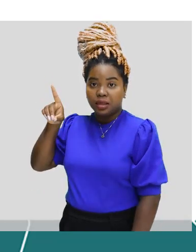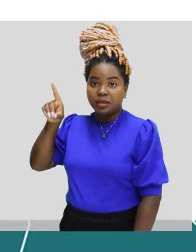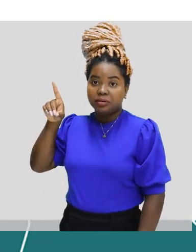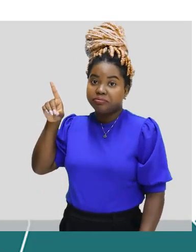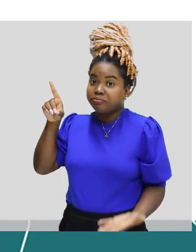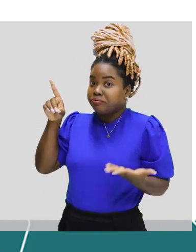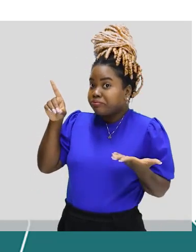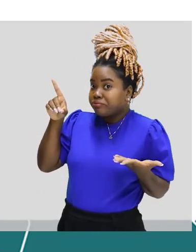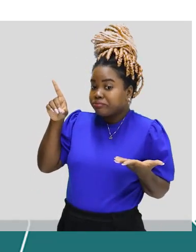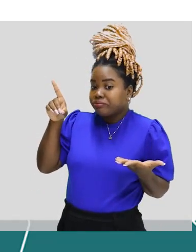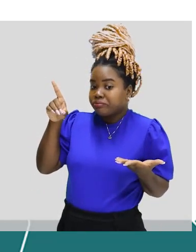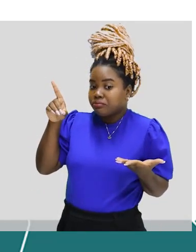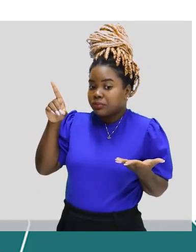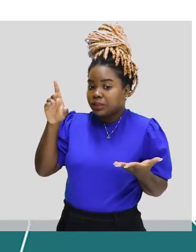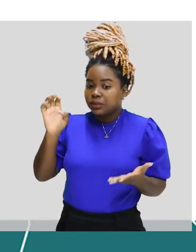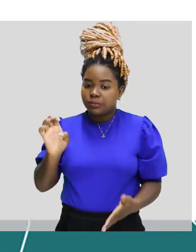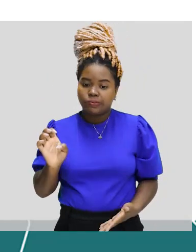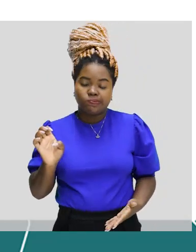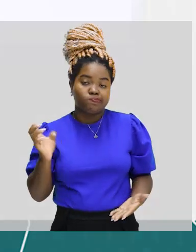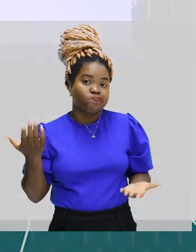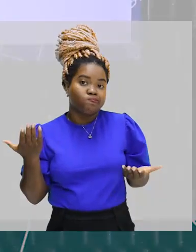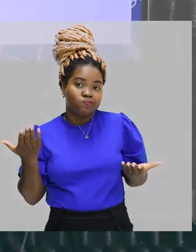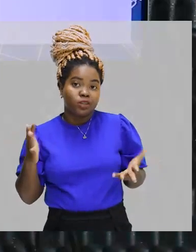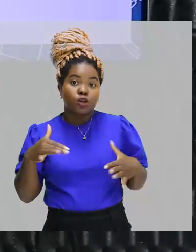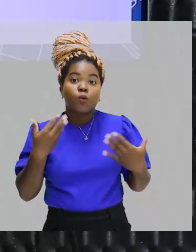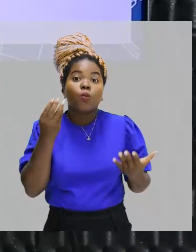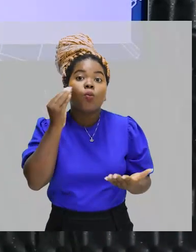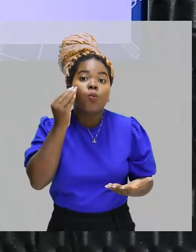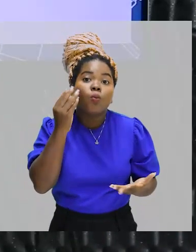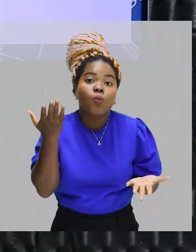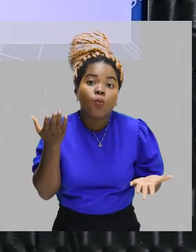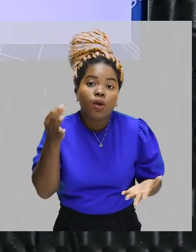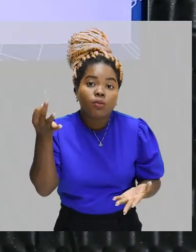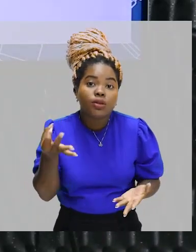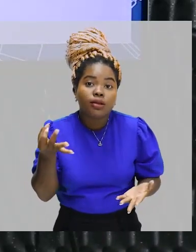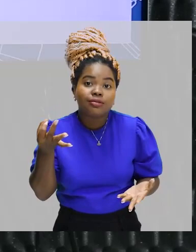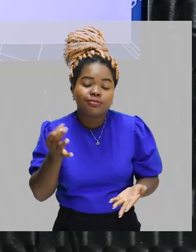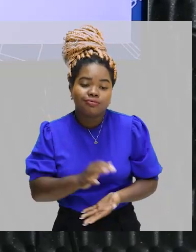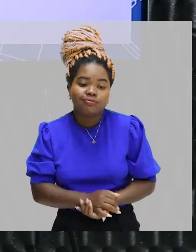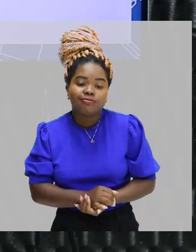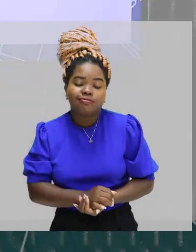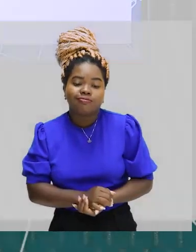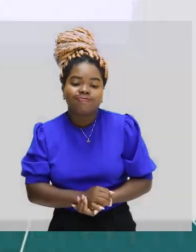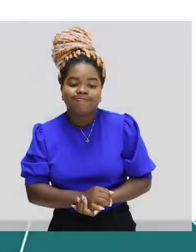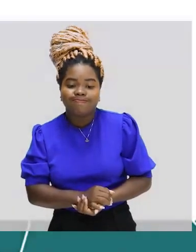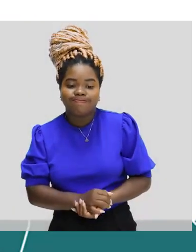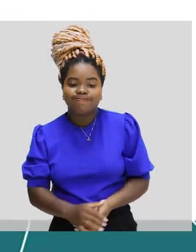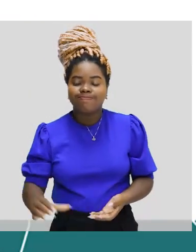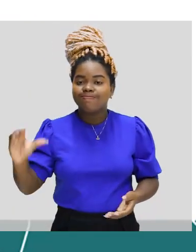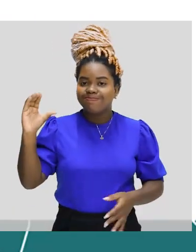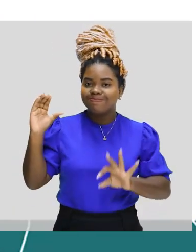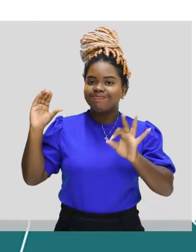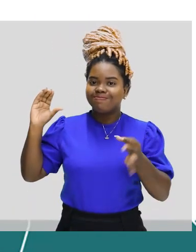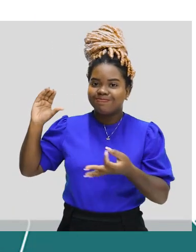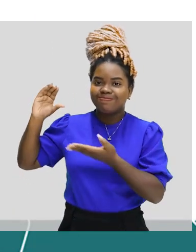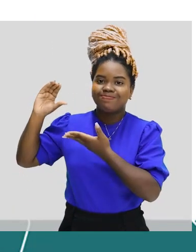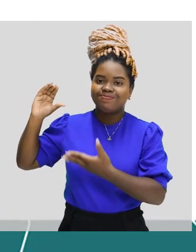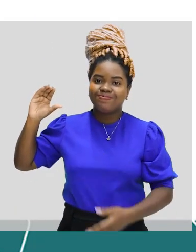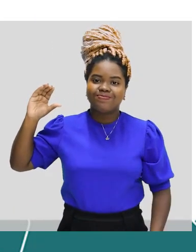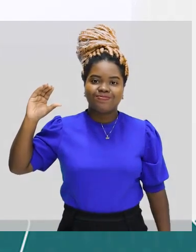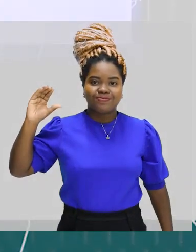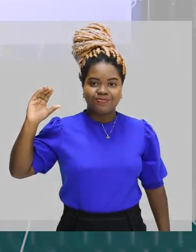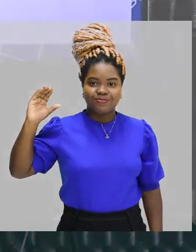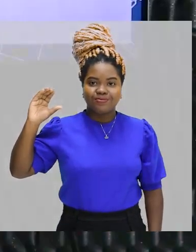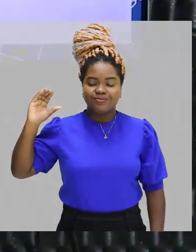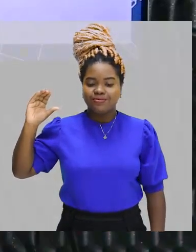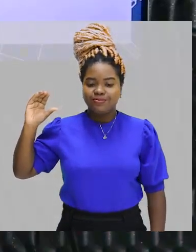né? Somente a 3 ou todas são verdadeiras, né? Ok? Então, vamos ver qual a opção correta. A opção correta é a letra C,